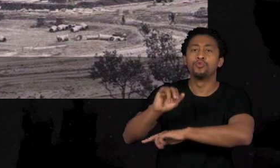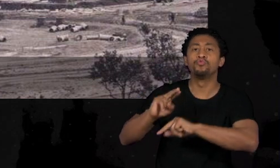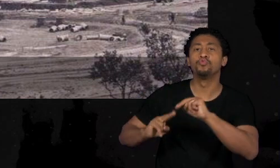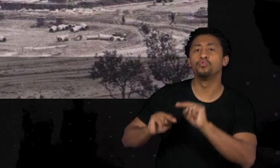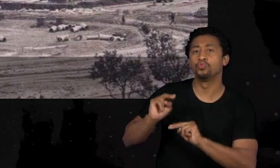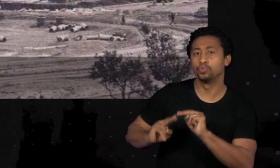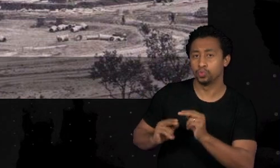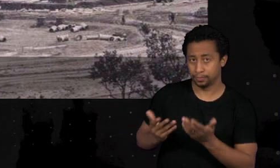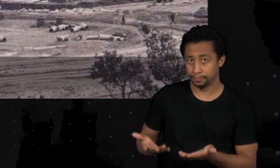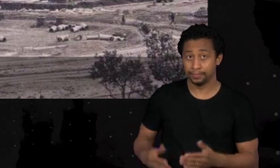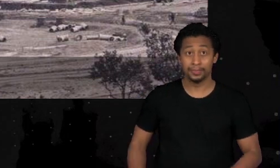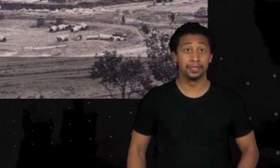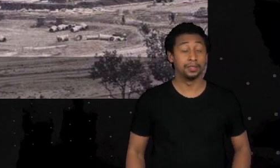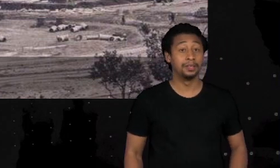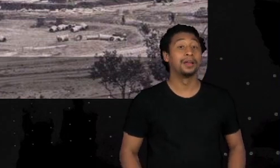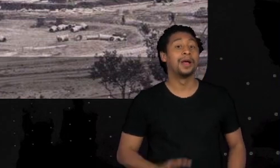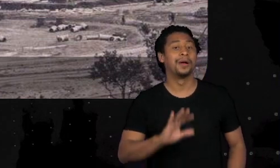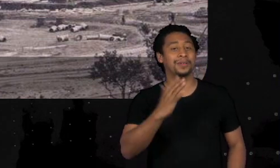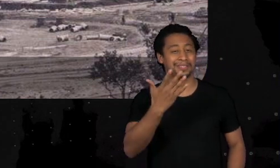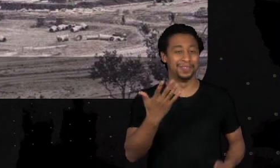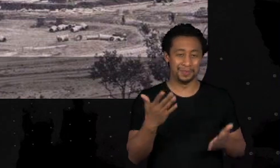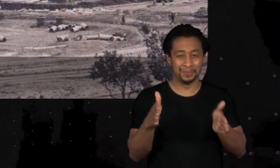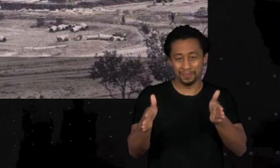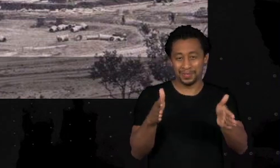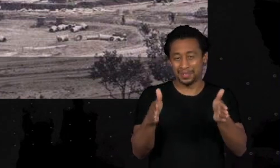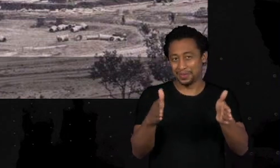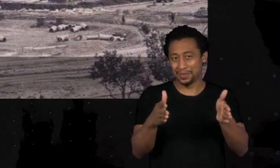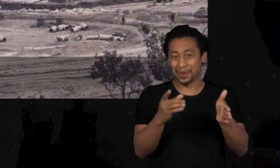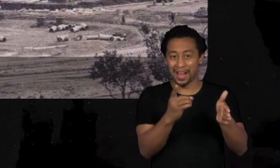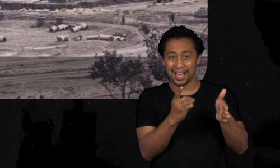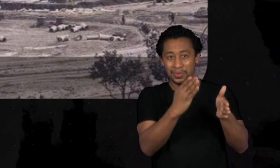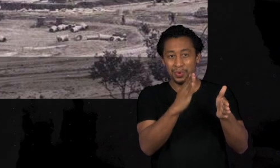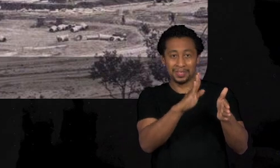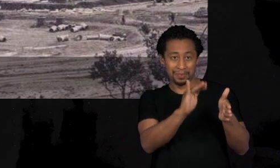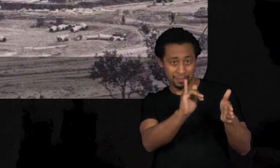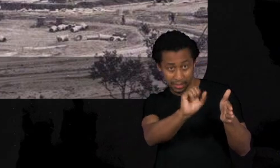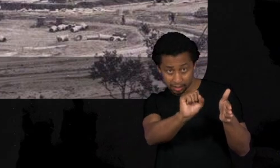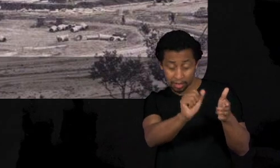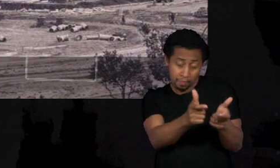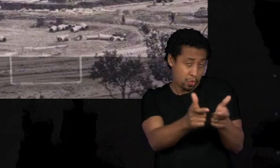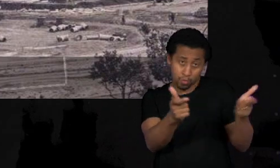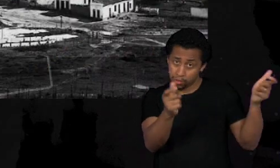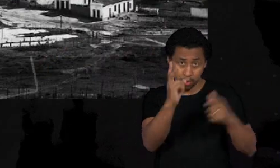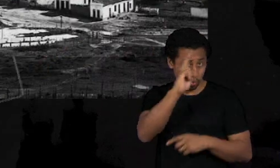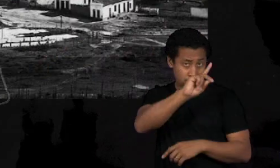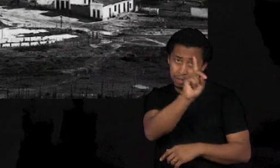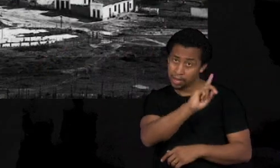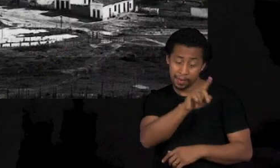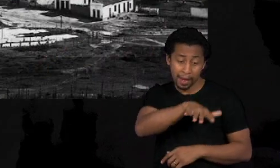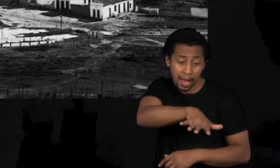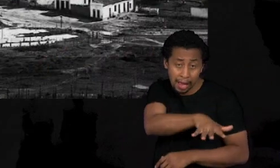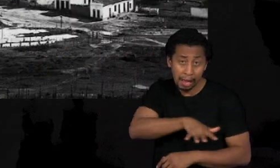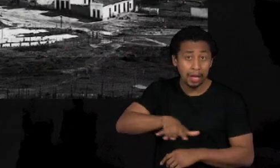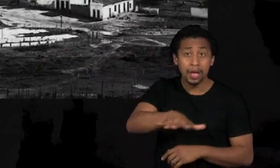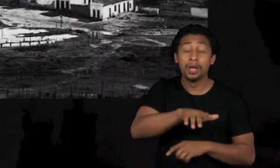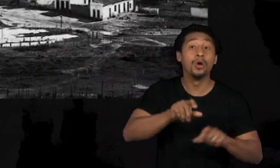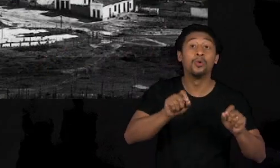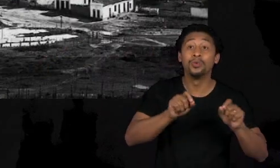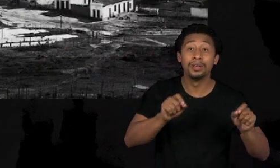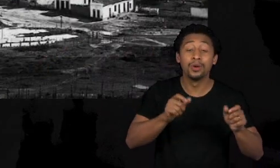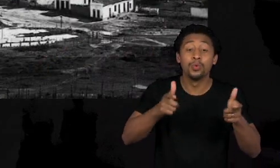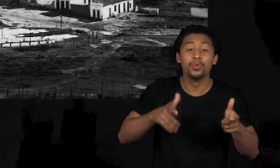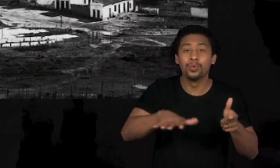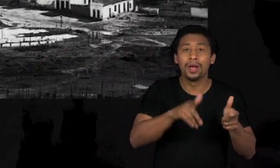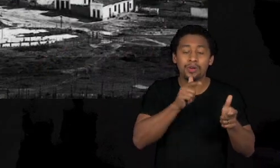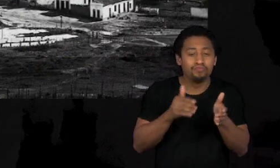Praça 14 Bis, pouca gente se lembra e pouca gente sabe que ali é o vale do rio Saracura,